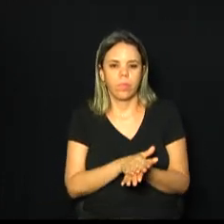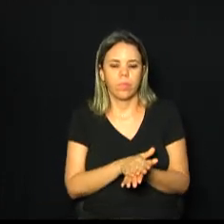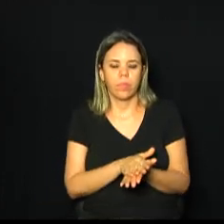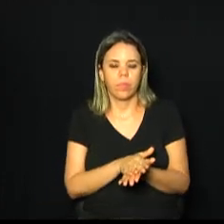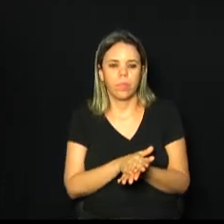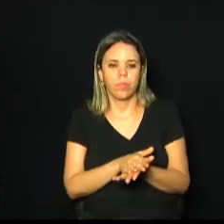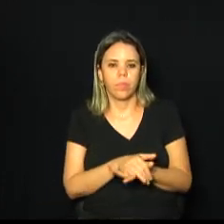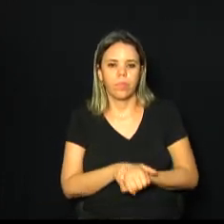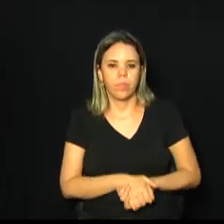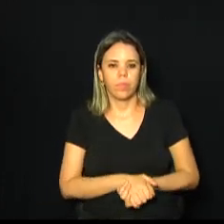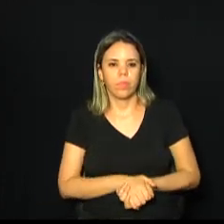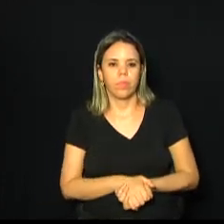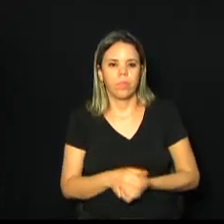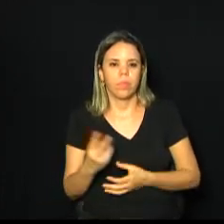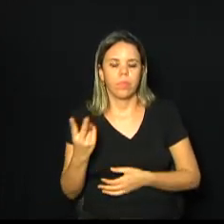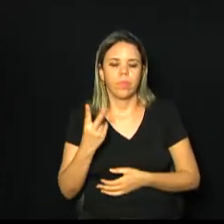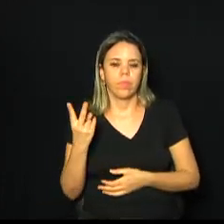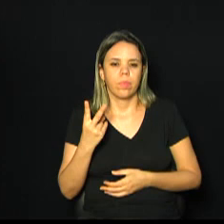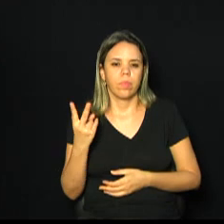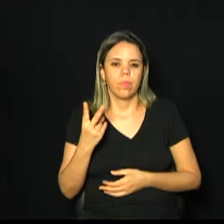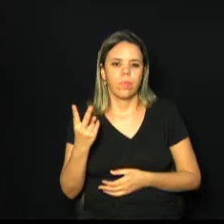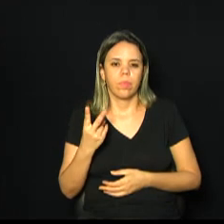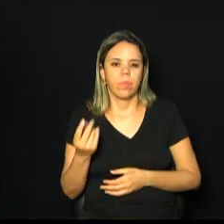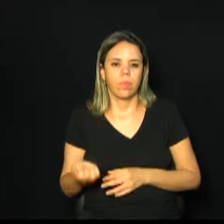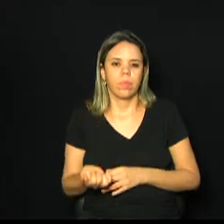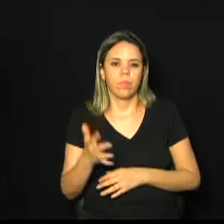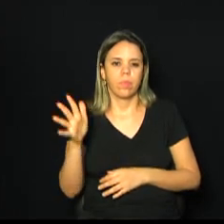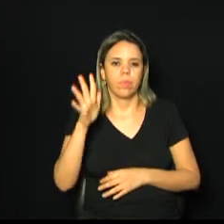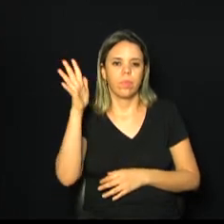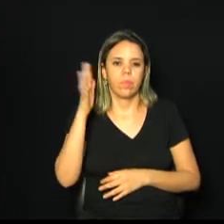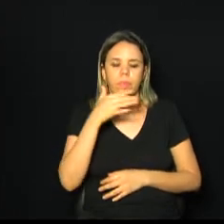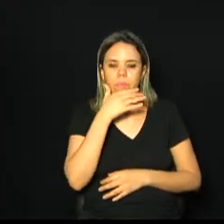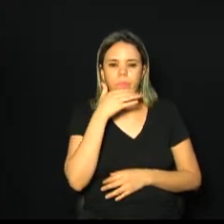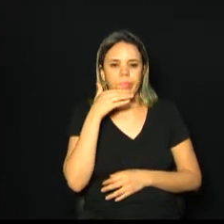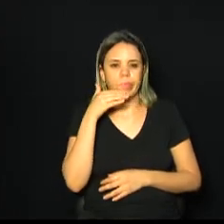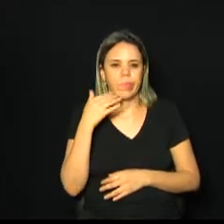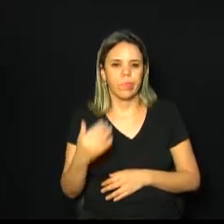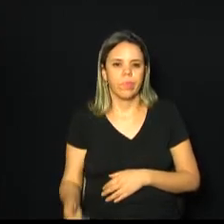irrecorríveis. Valores bastante altos.